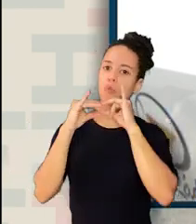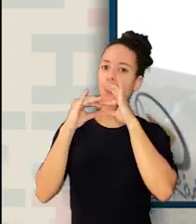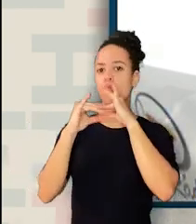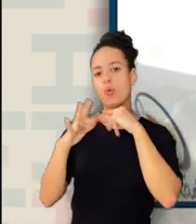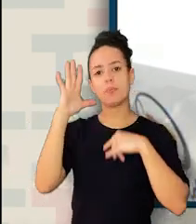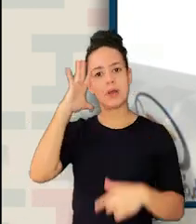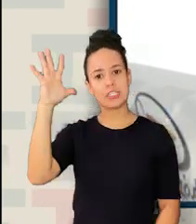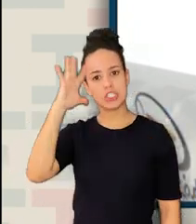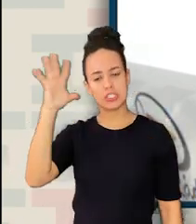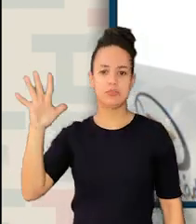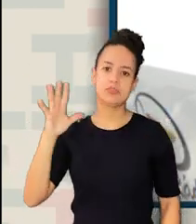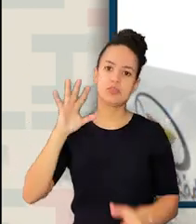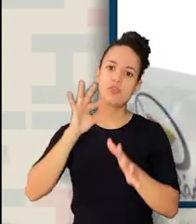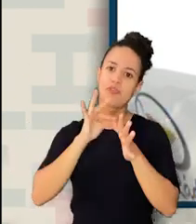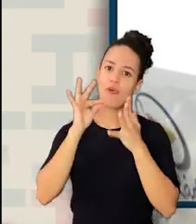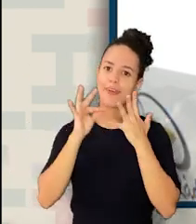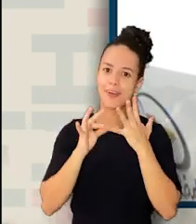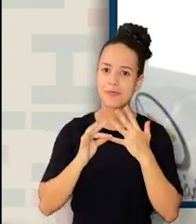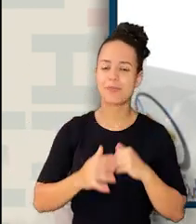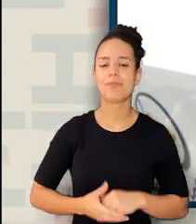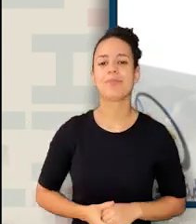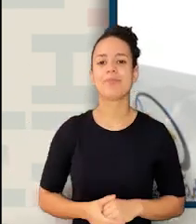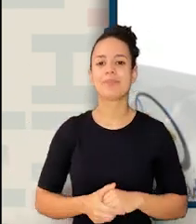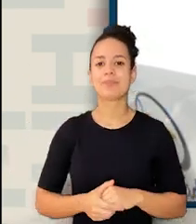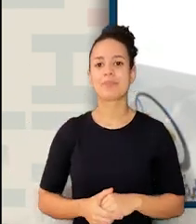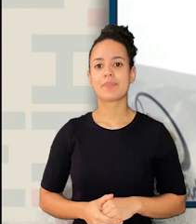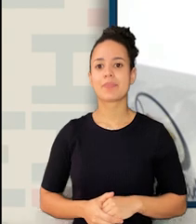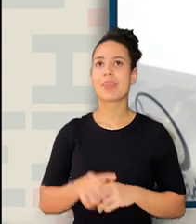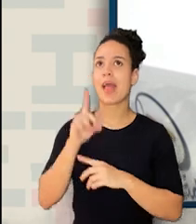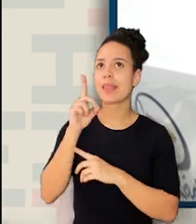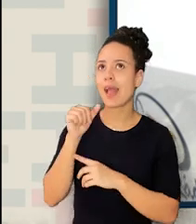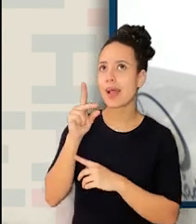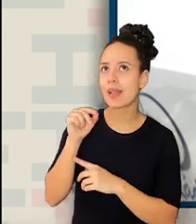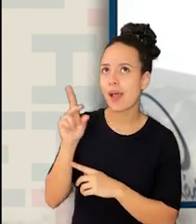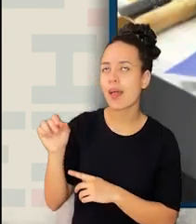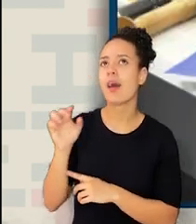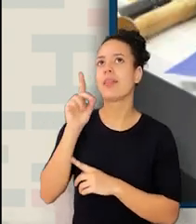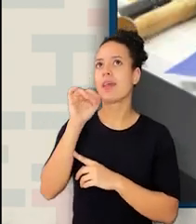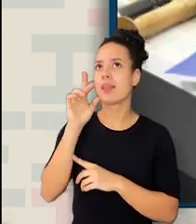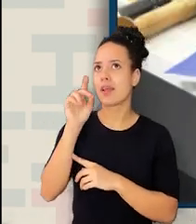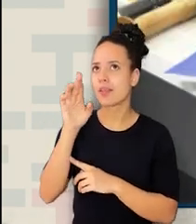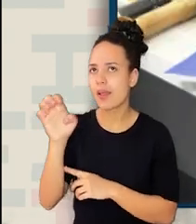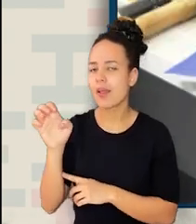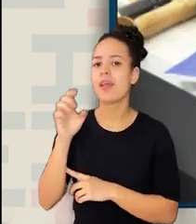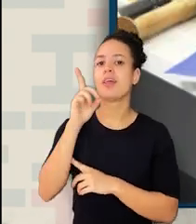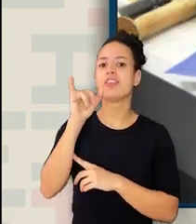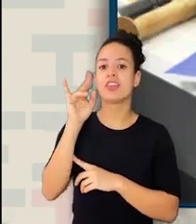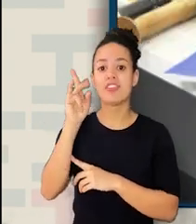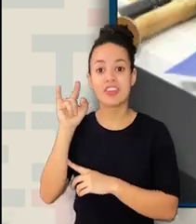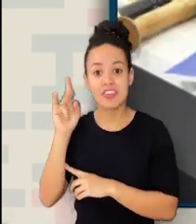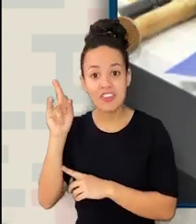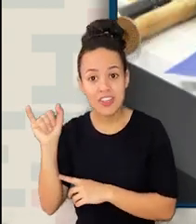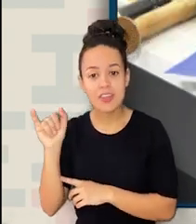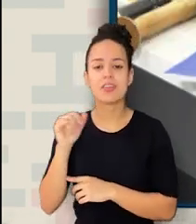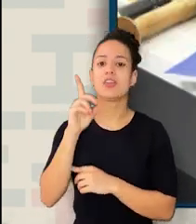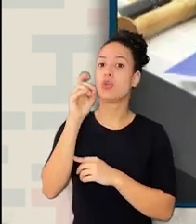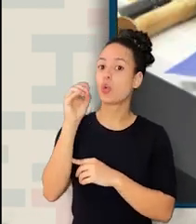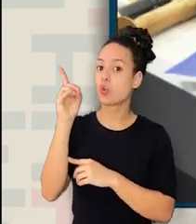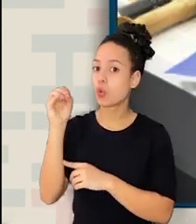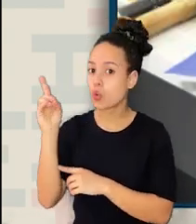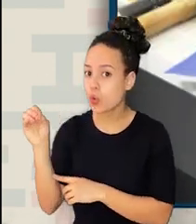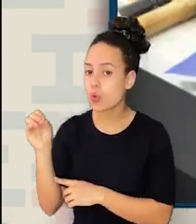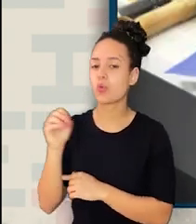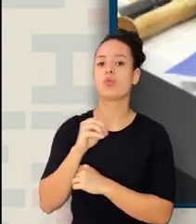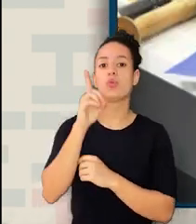imaginando essa vogal, tá? E dagadagada, degedegede, digdigidi, dogodogodô,